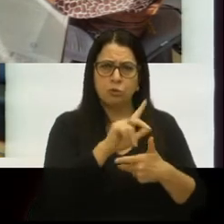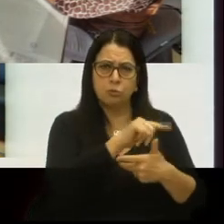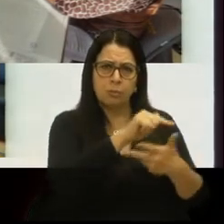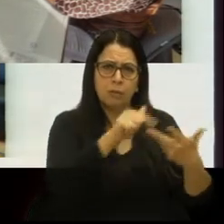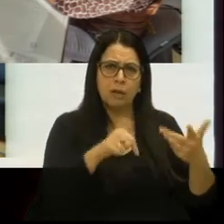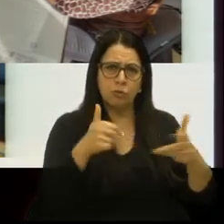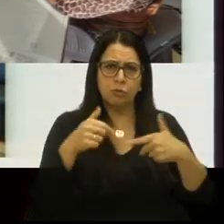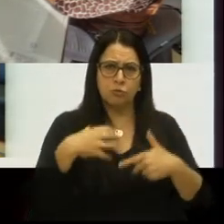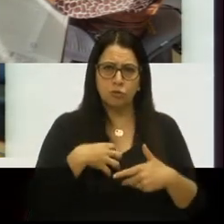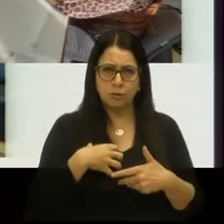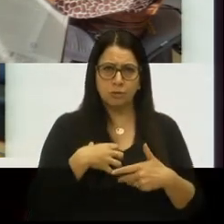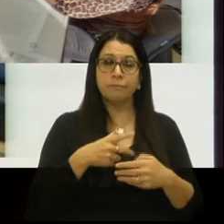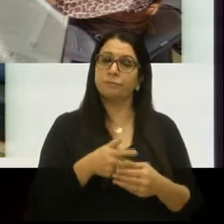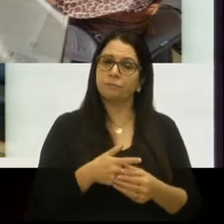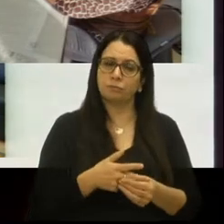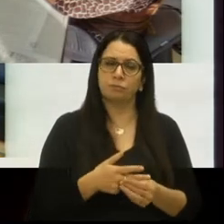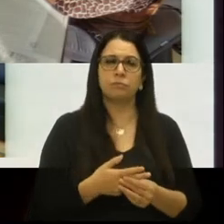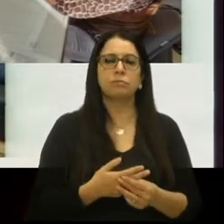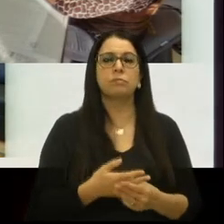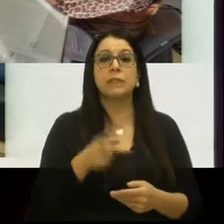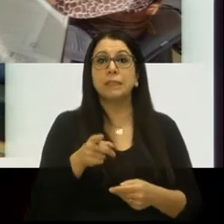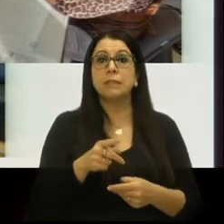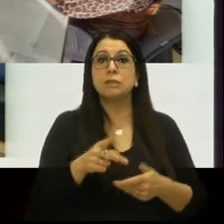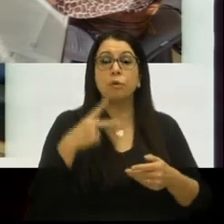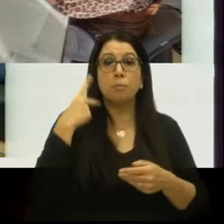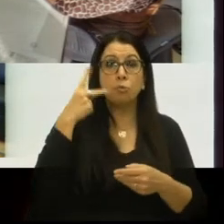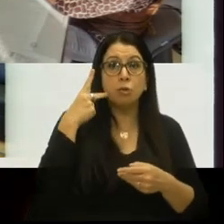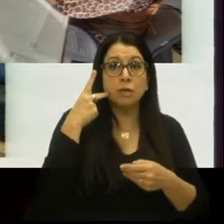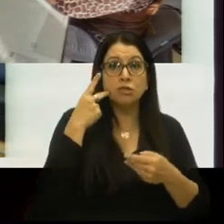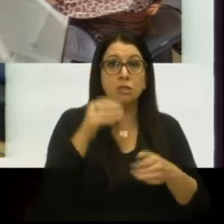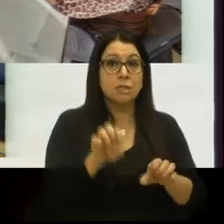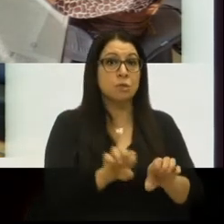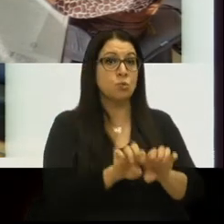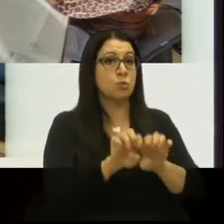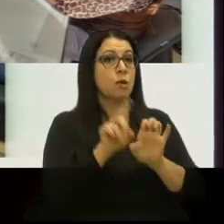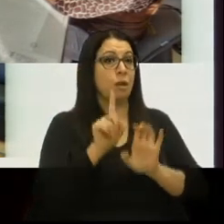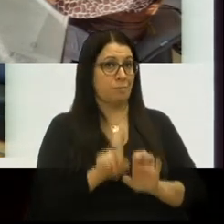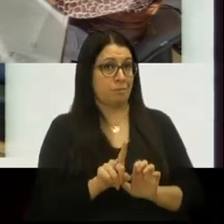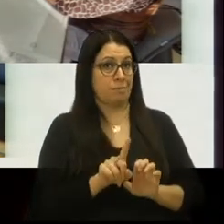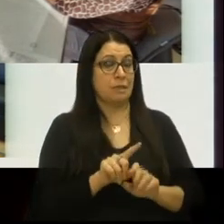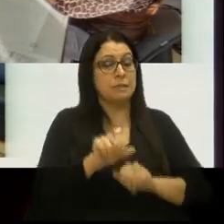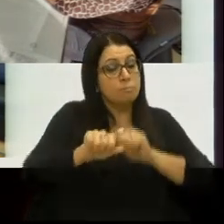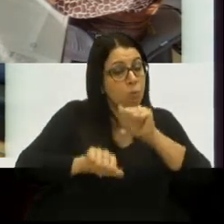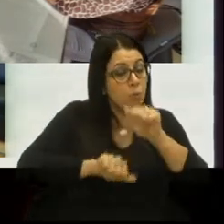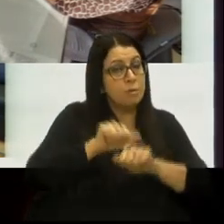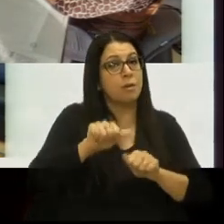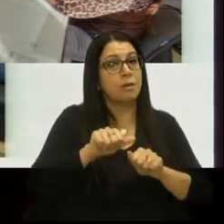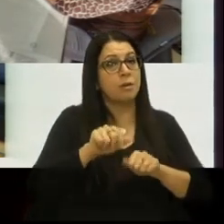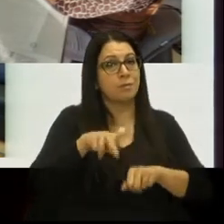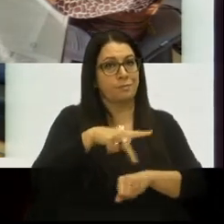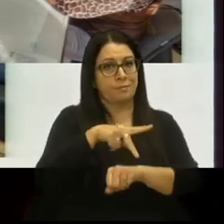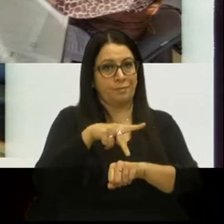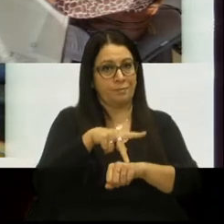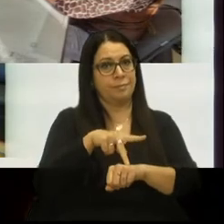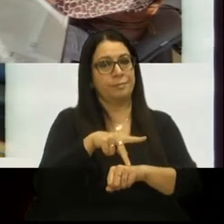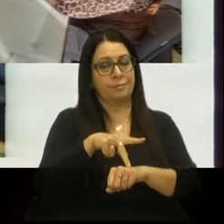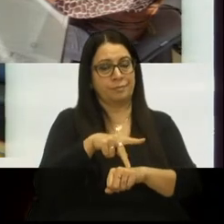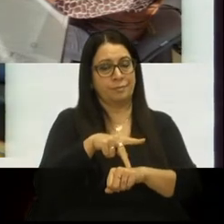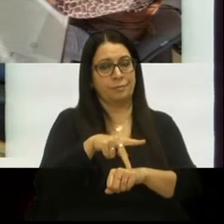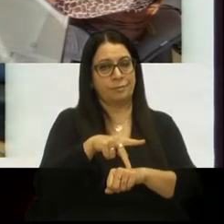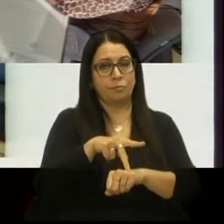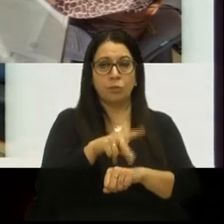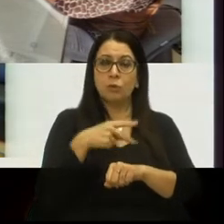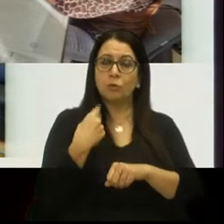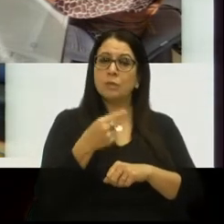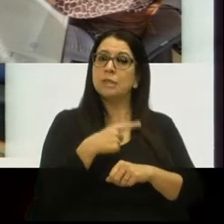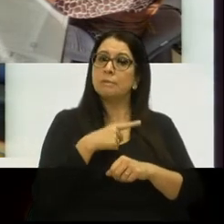formas. Isso são políticas estruturantes que têm que mudar no nosso país, né? A gente